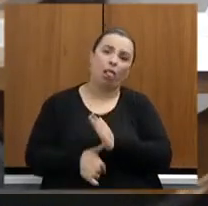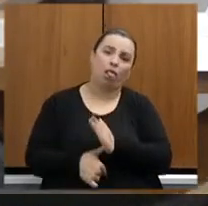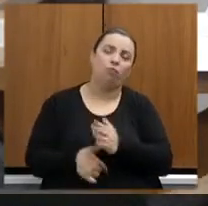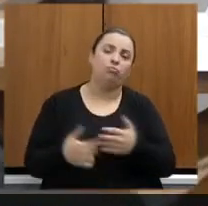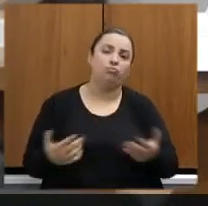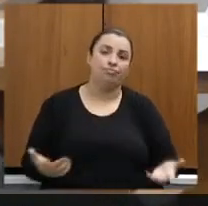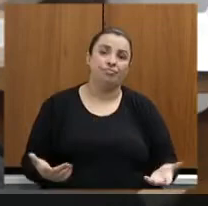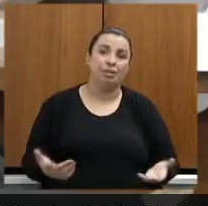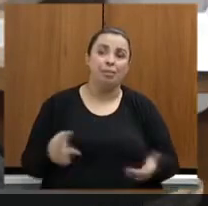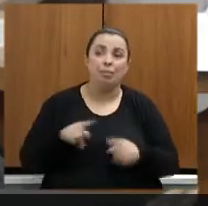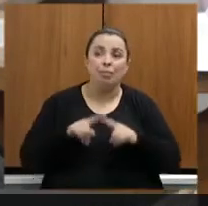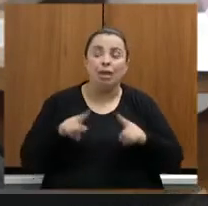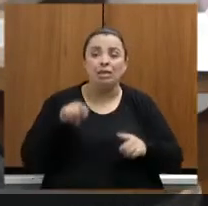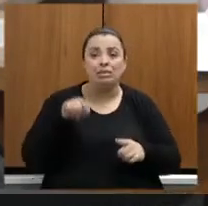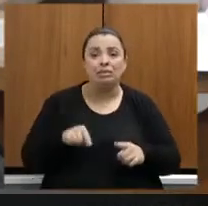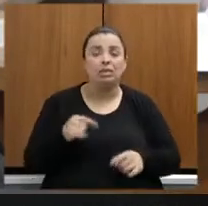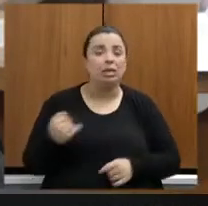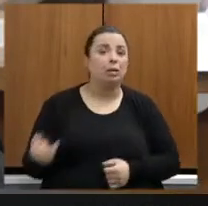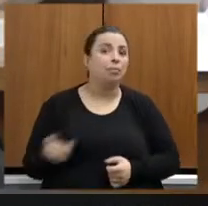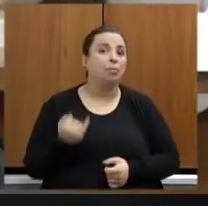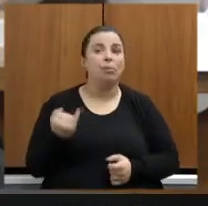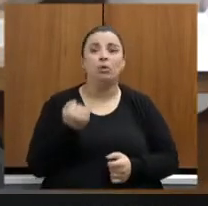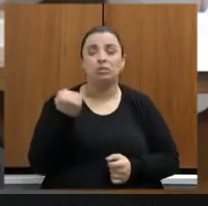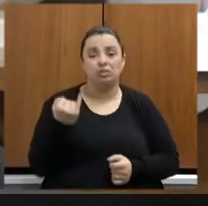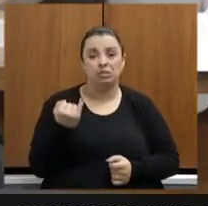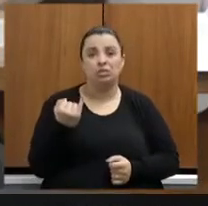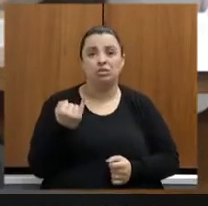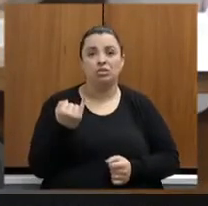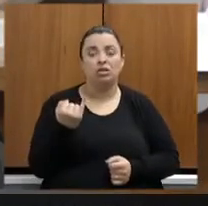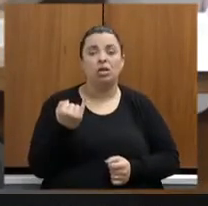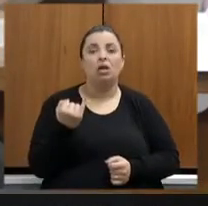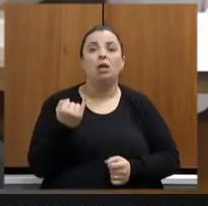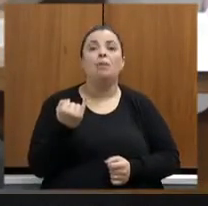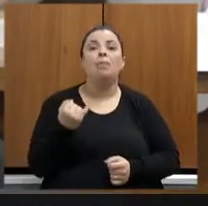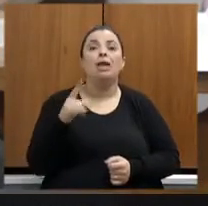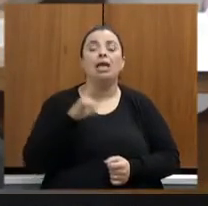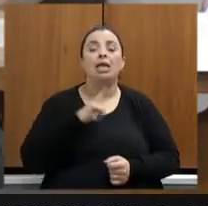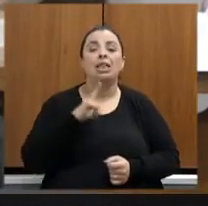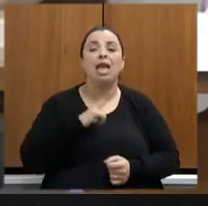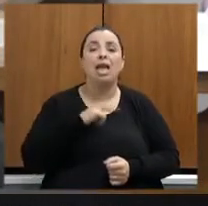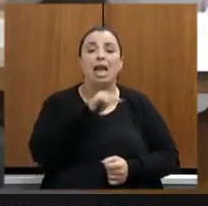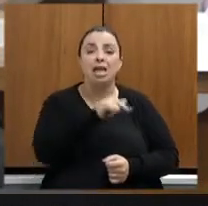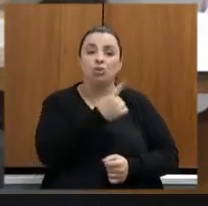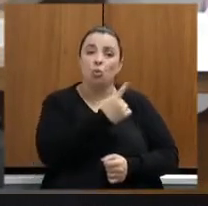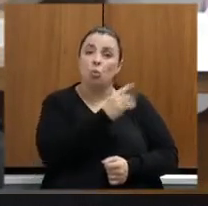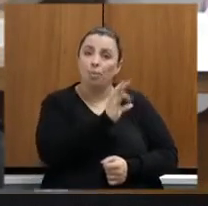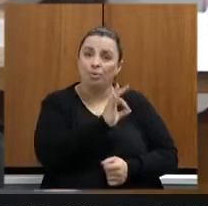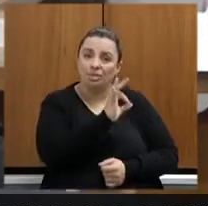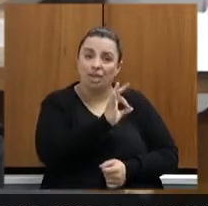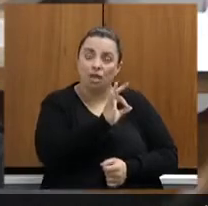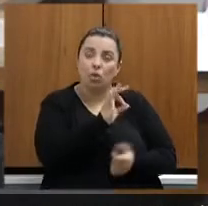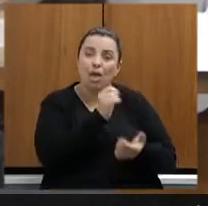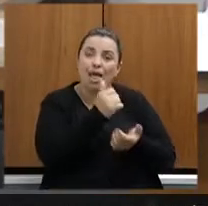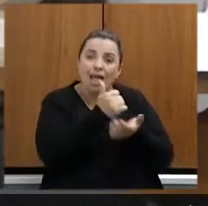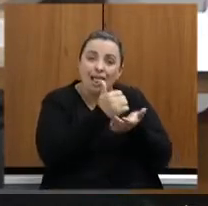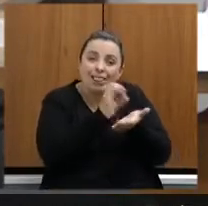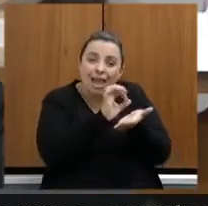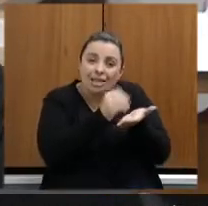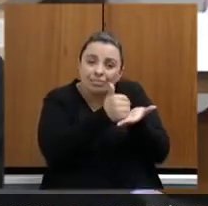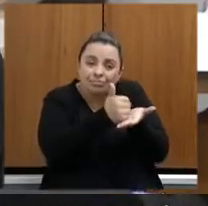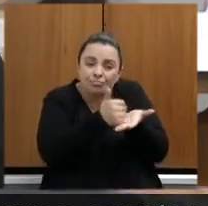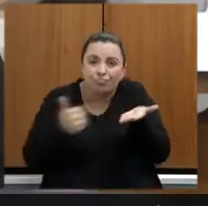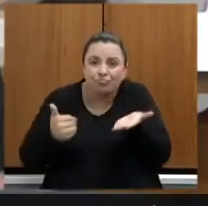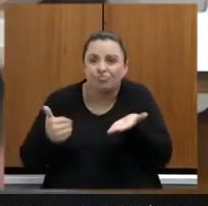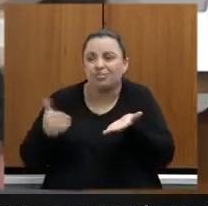importante meus retalhos é que possa como está transferindo esses 10 por cento e doze por cento para